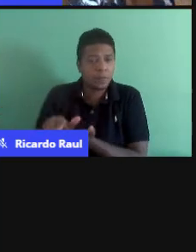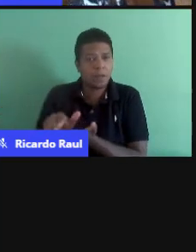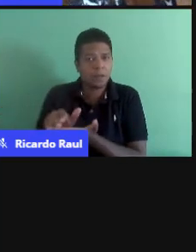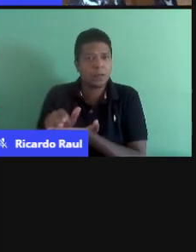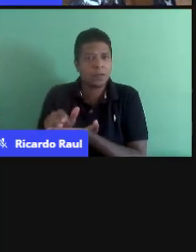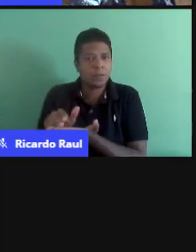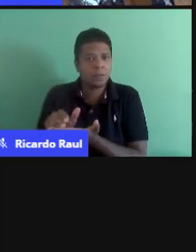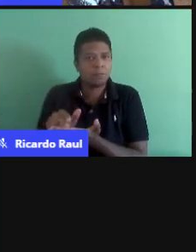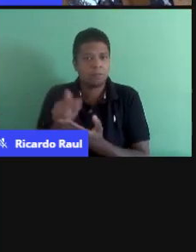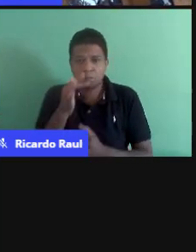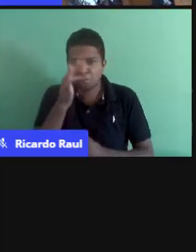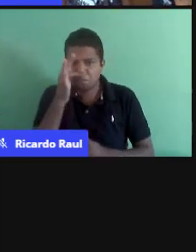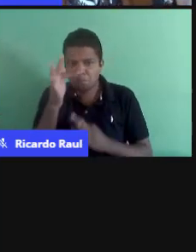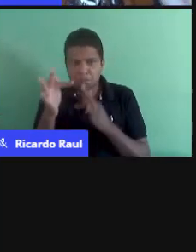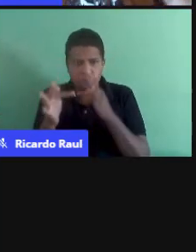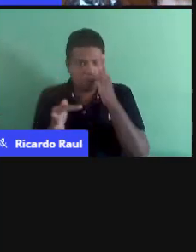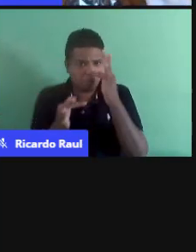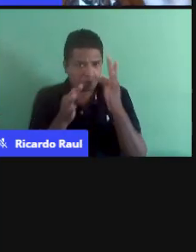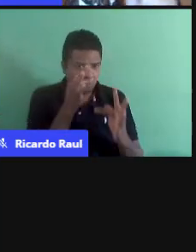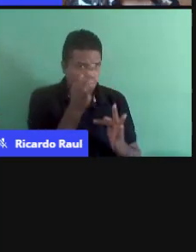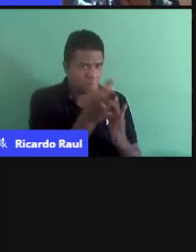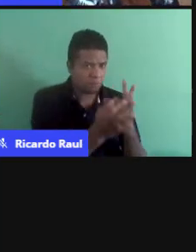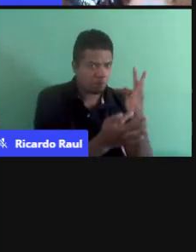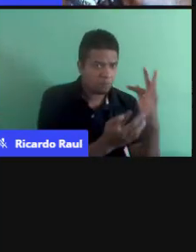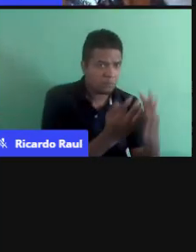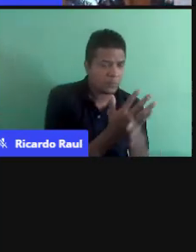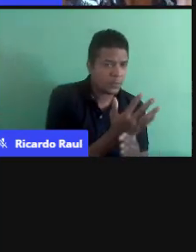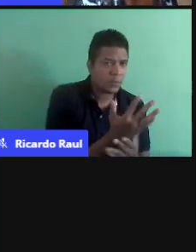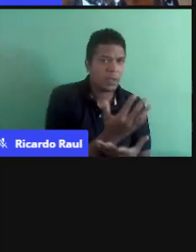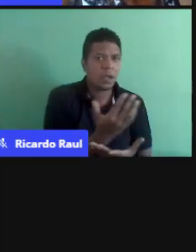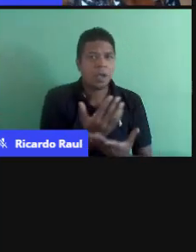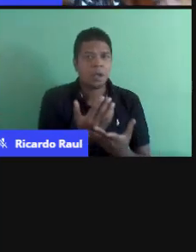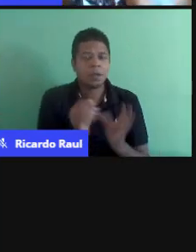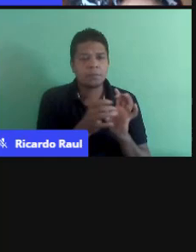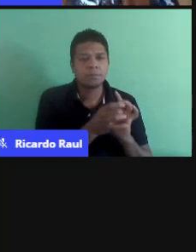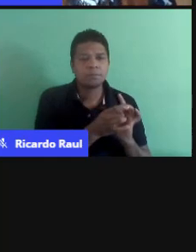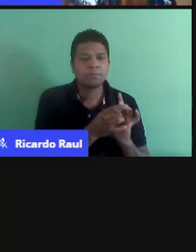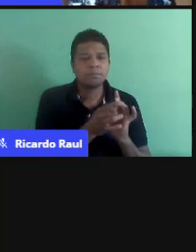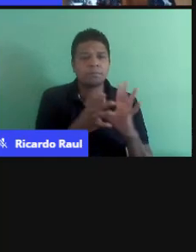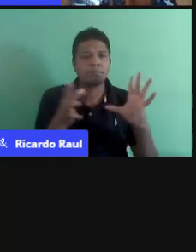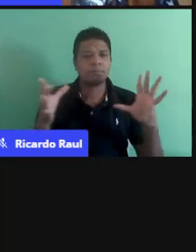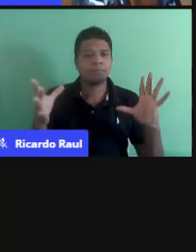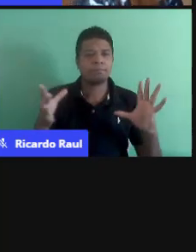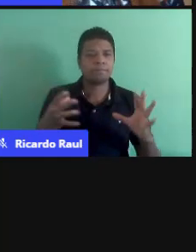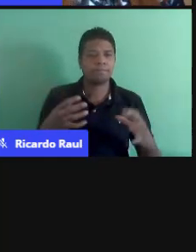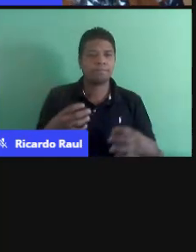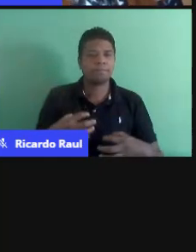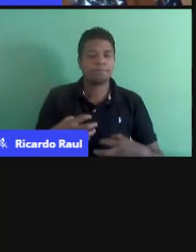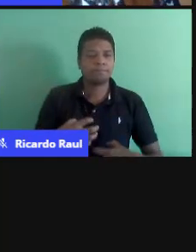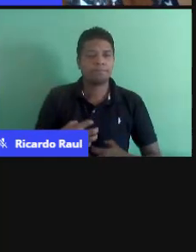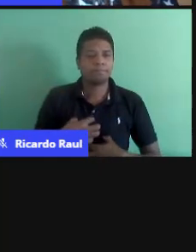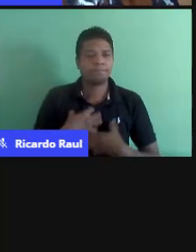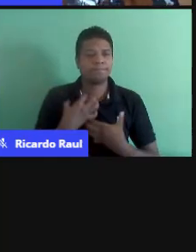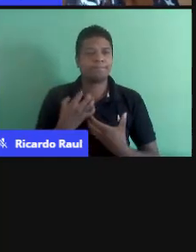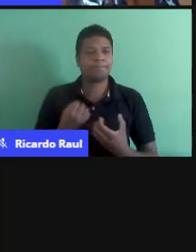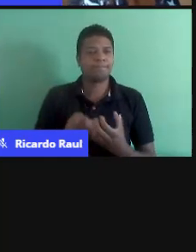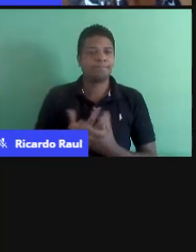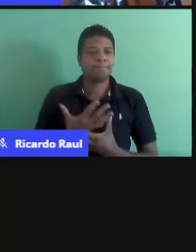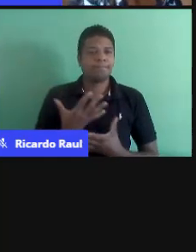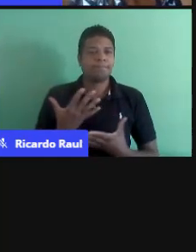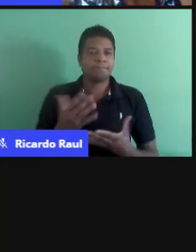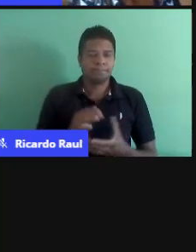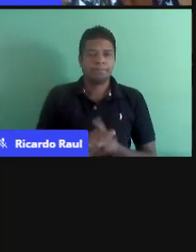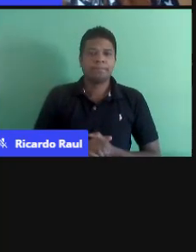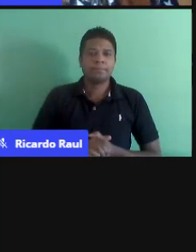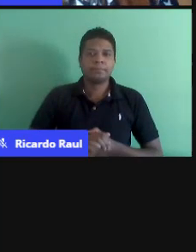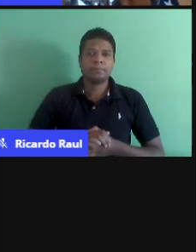de flores que ela já viu, porém garantindo a liberdade de expressão de cada criança, ok? Pode